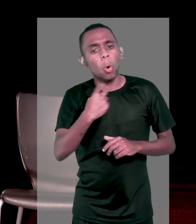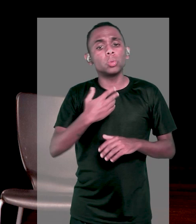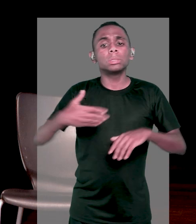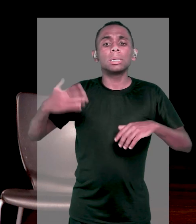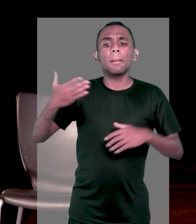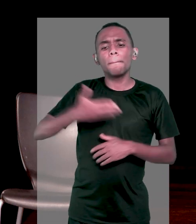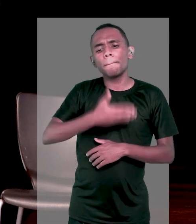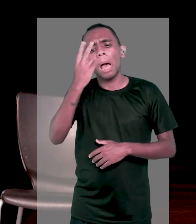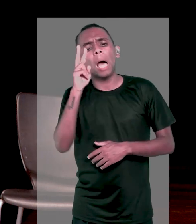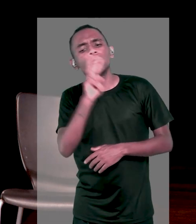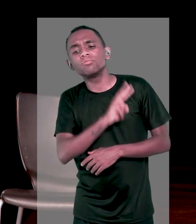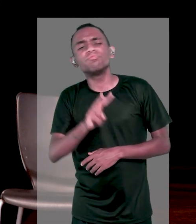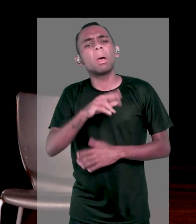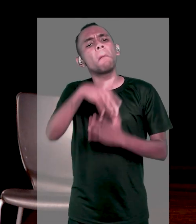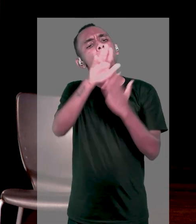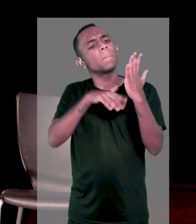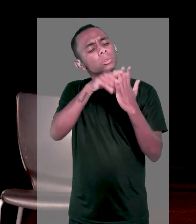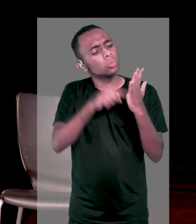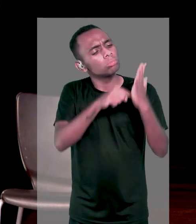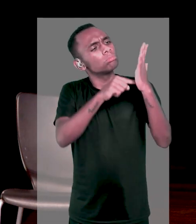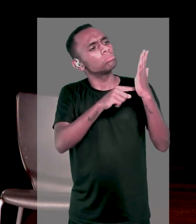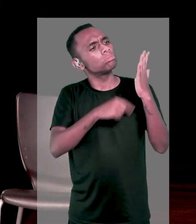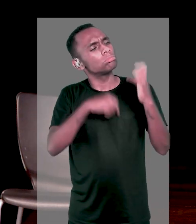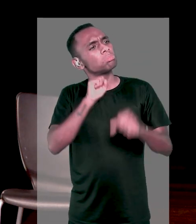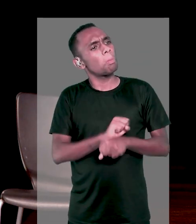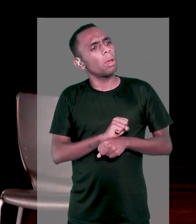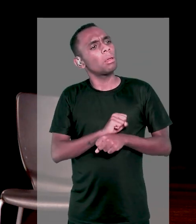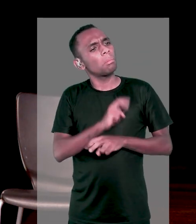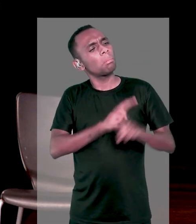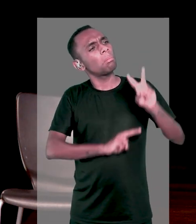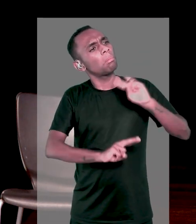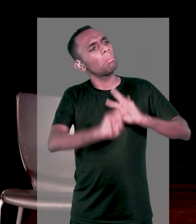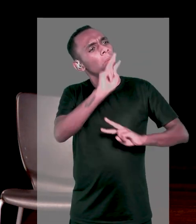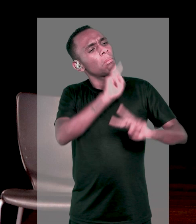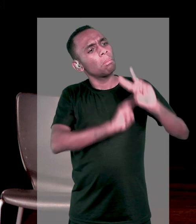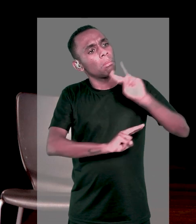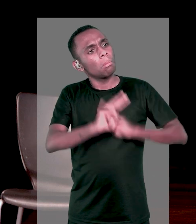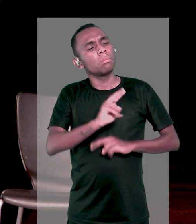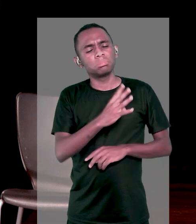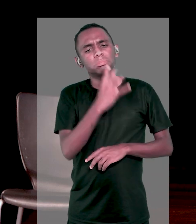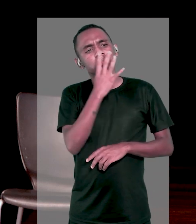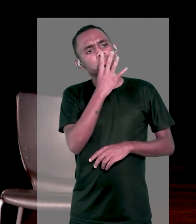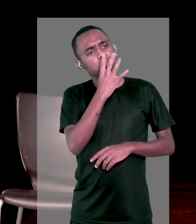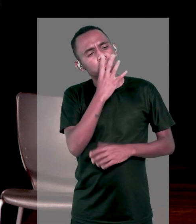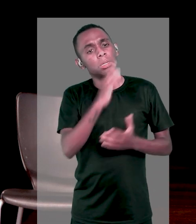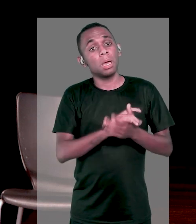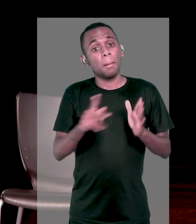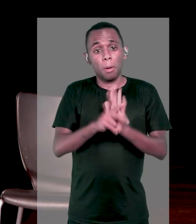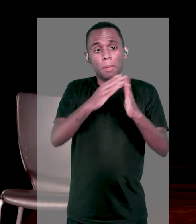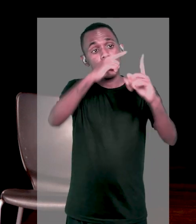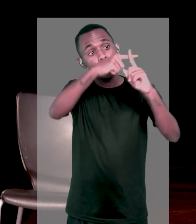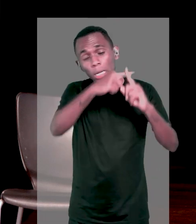diz numa dessas lições e ele formula admiravelmente em realidade aquele que olha aquele que dá